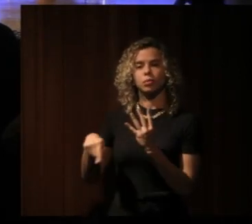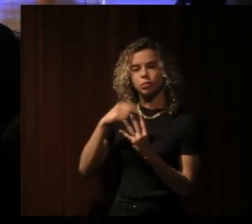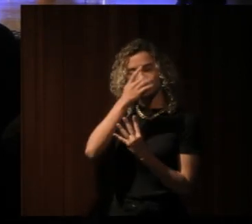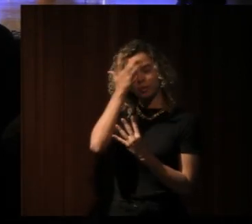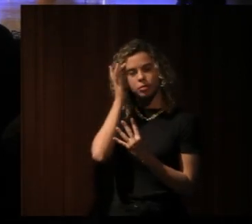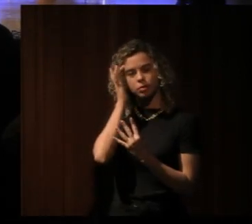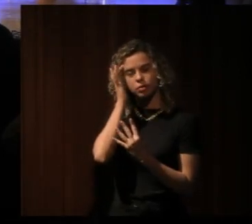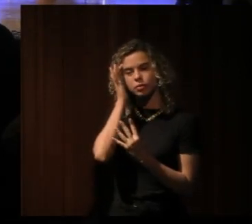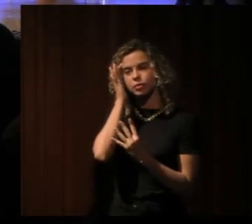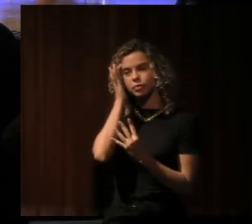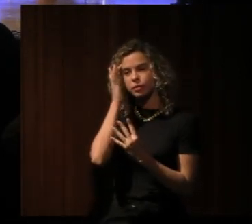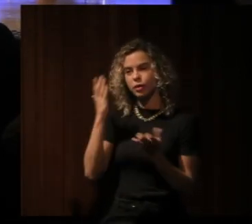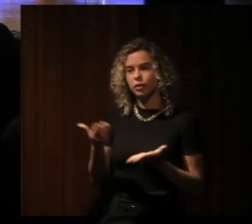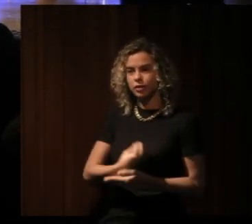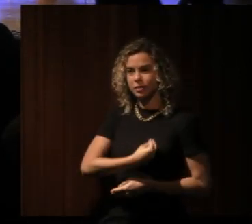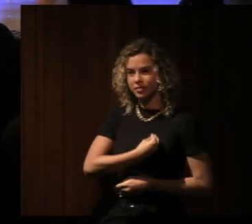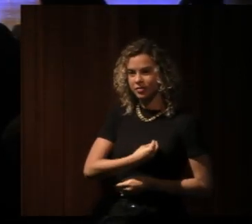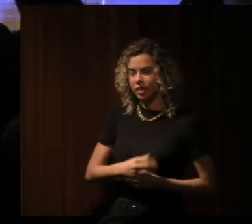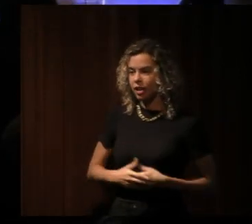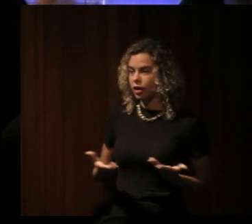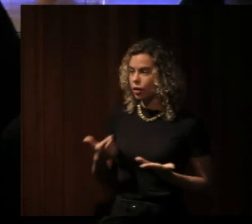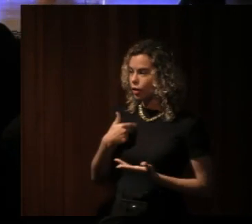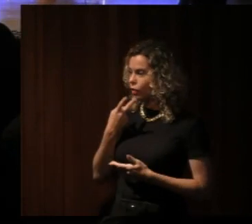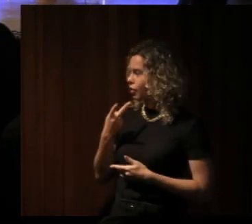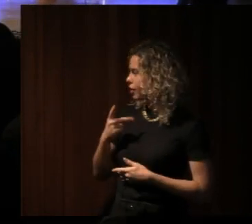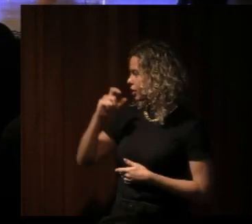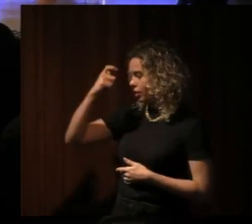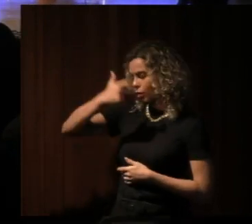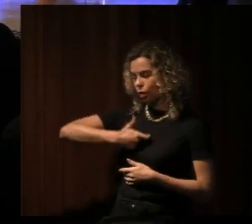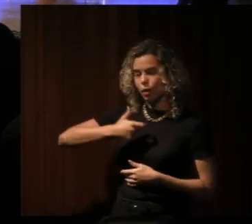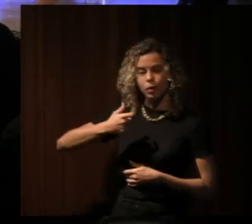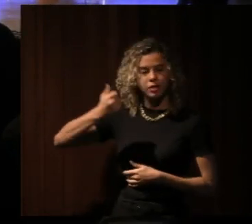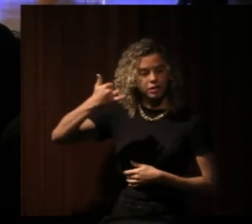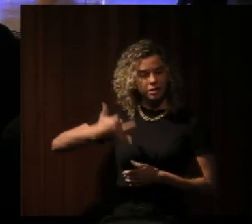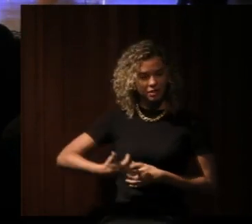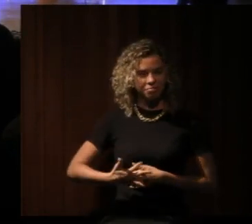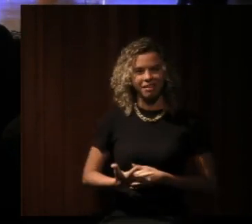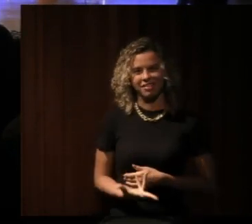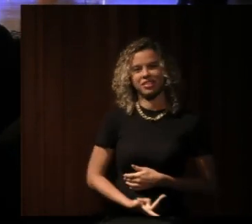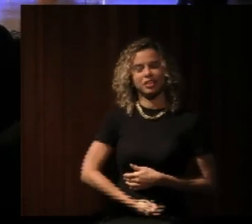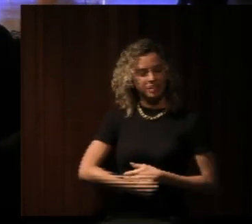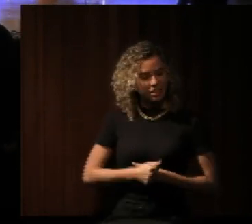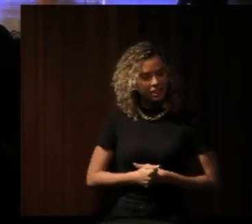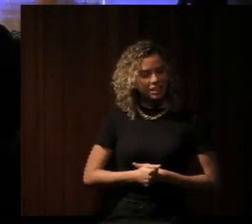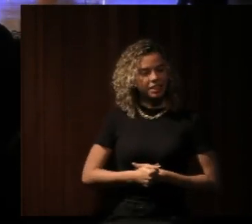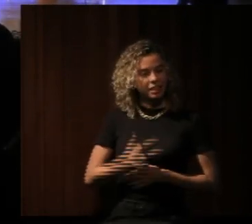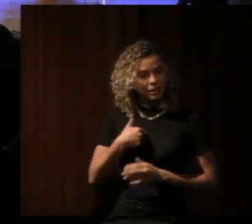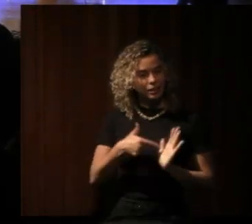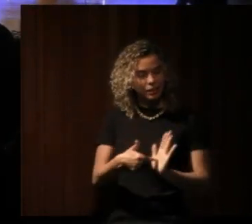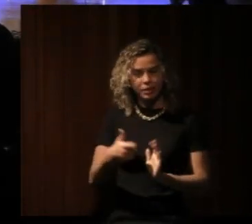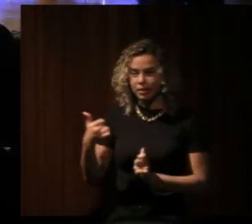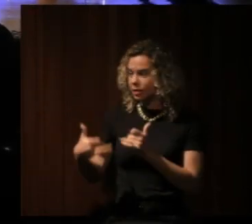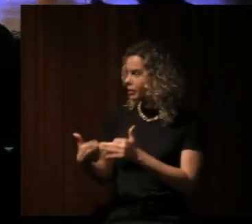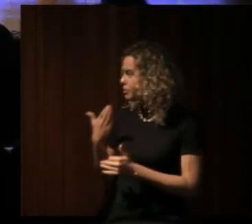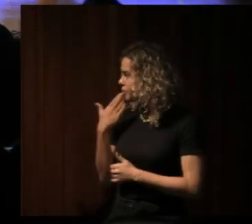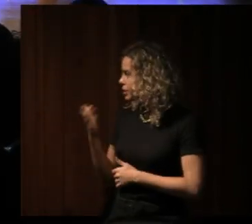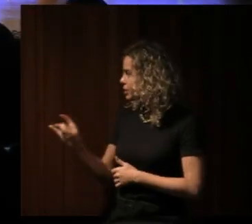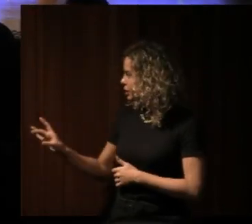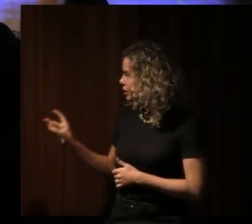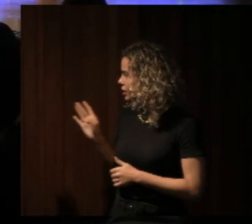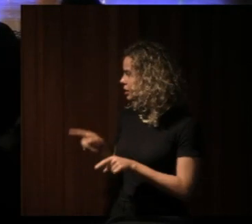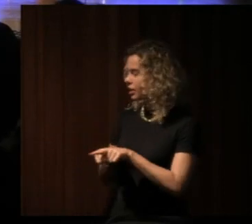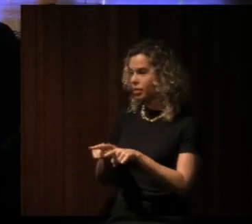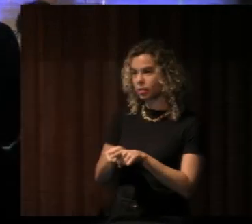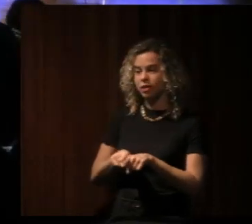jornalistas que estão aqui eu vou fazer a minha autodescrição antes de passar a palavra e gostaria de pedir para vocês